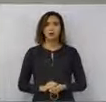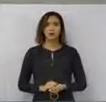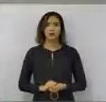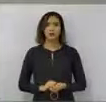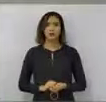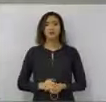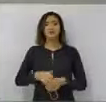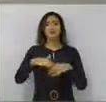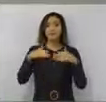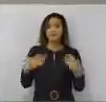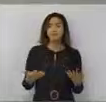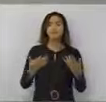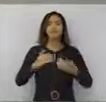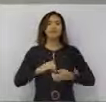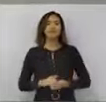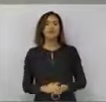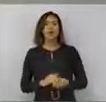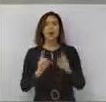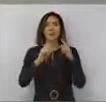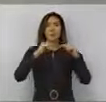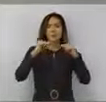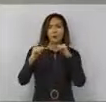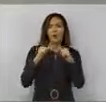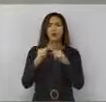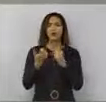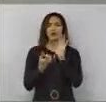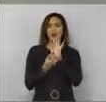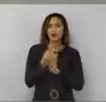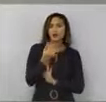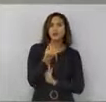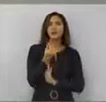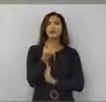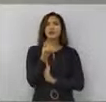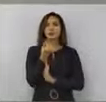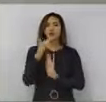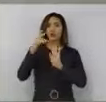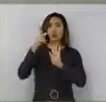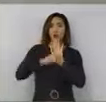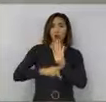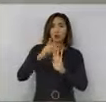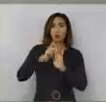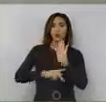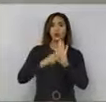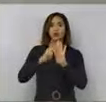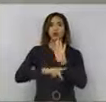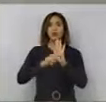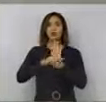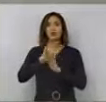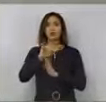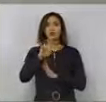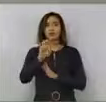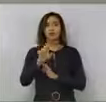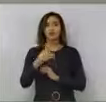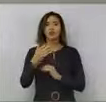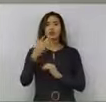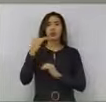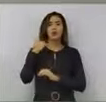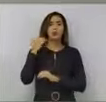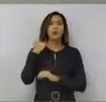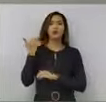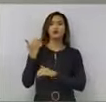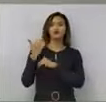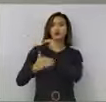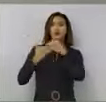Pois bem, pelas políticas de financiamento de projetos do BID, Banco Interamericano de Desenvolvimento,